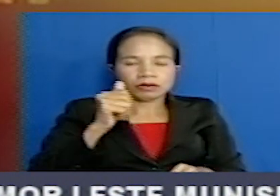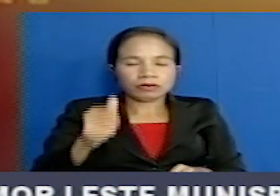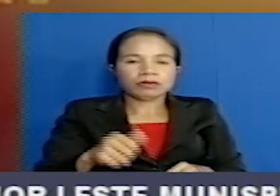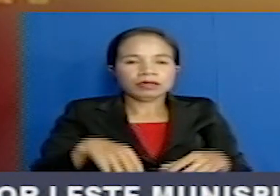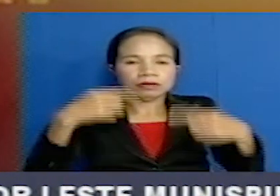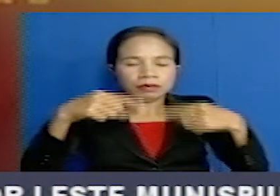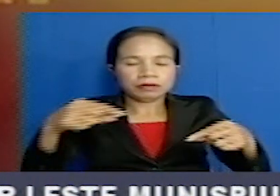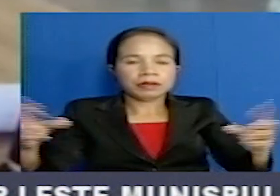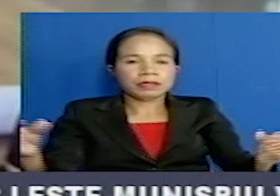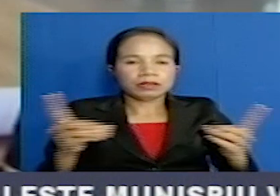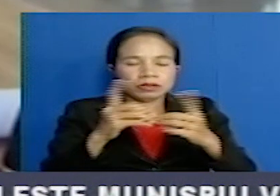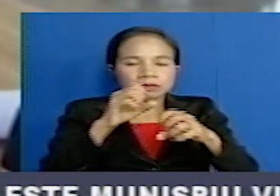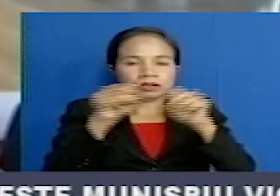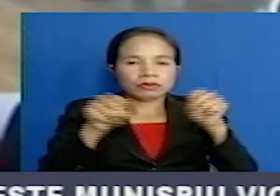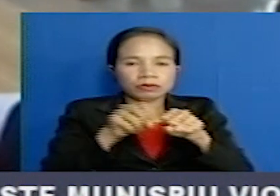Sucrua.